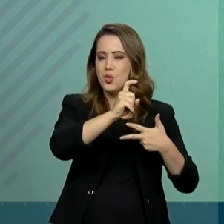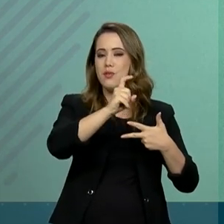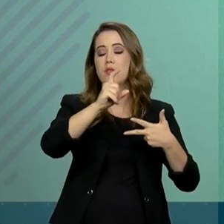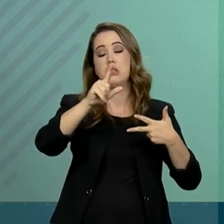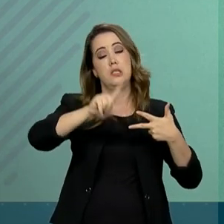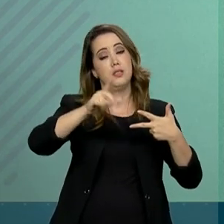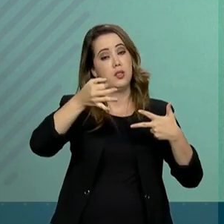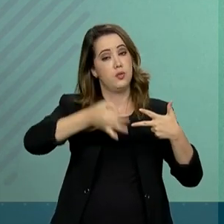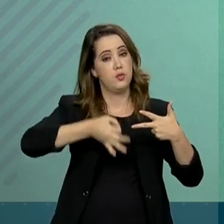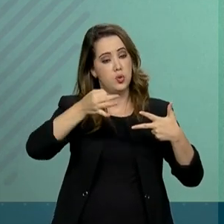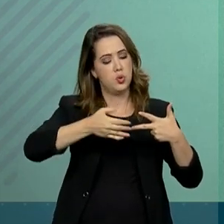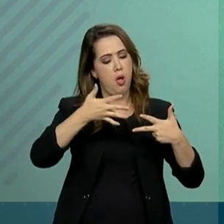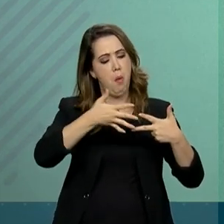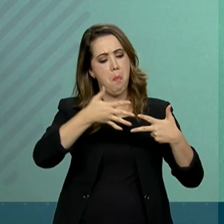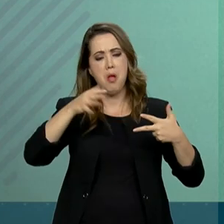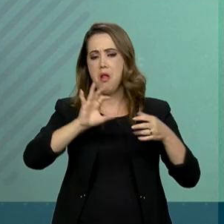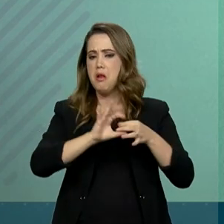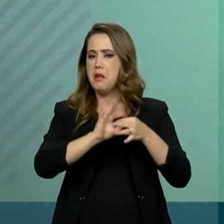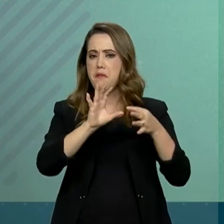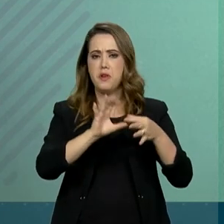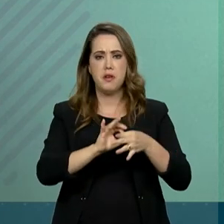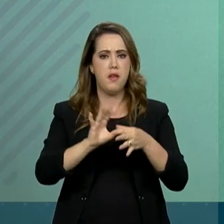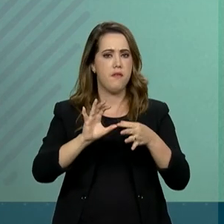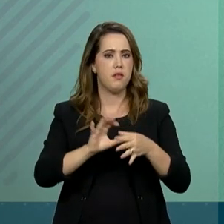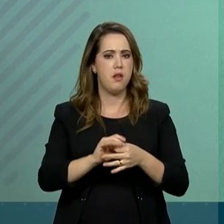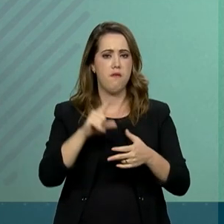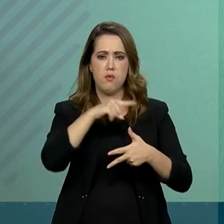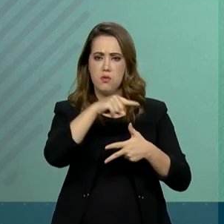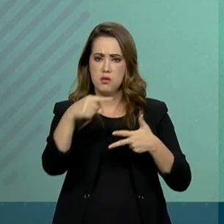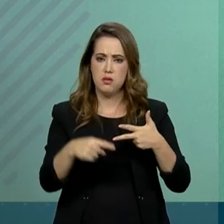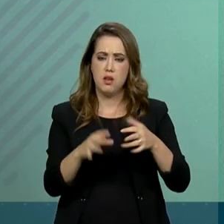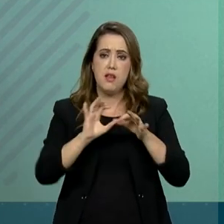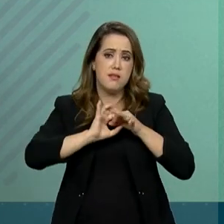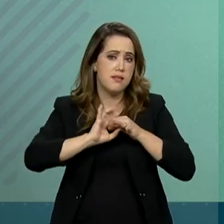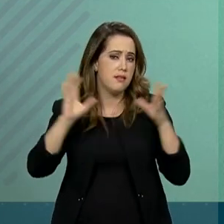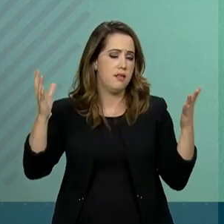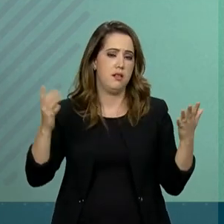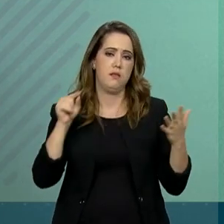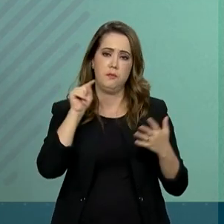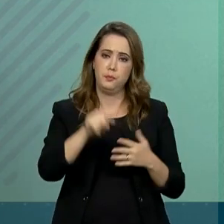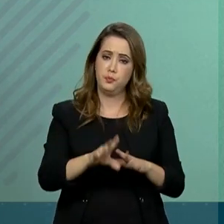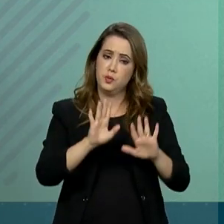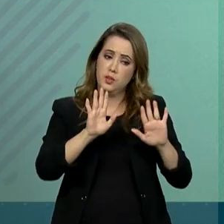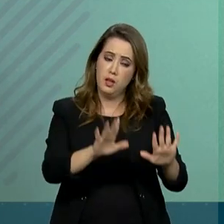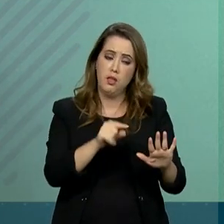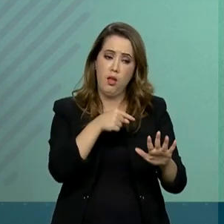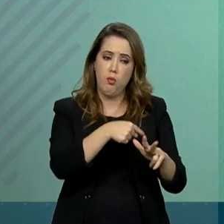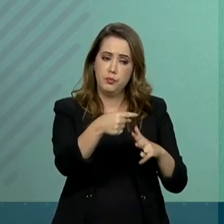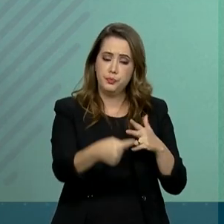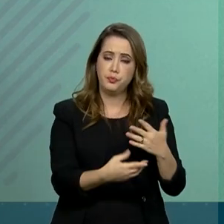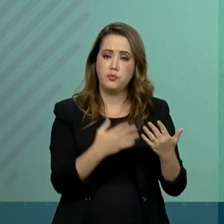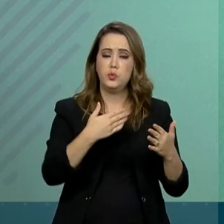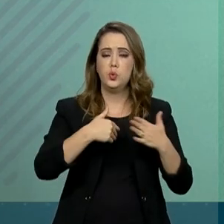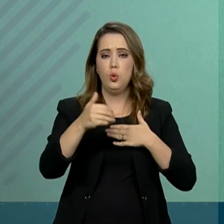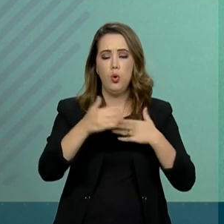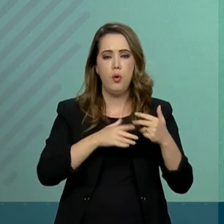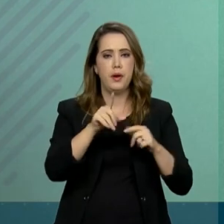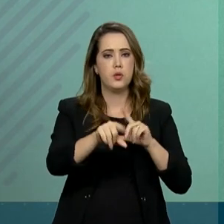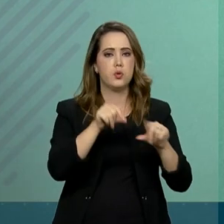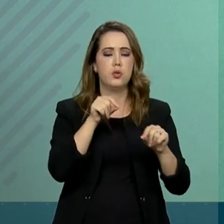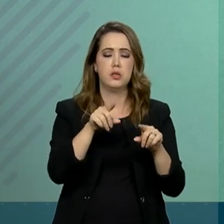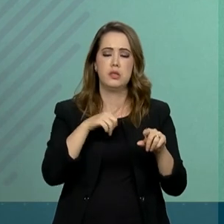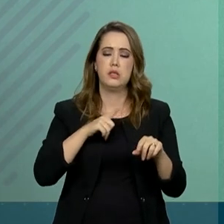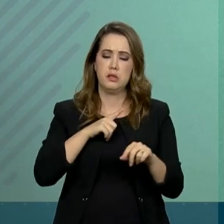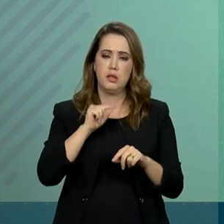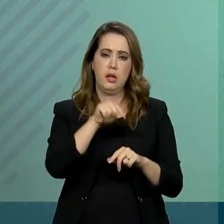decidido no nosso a maior casa jurídica do país ele acatará em tom isso